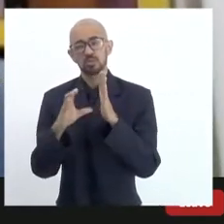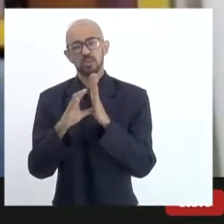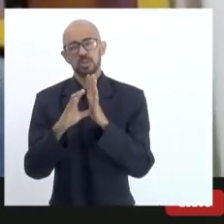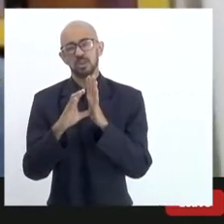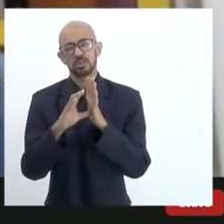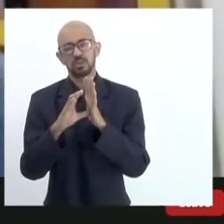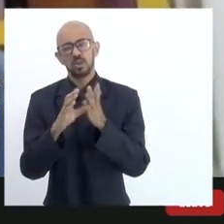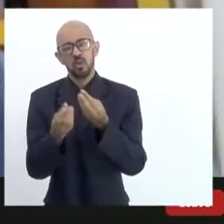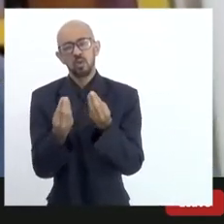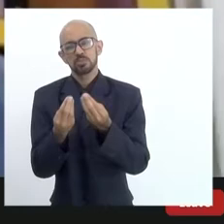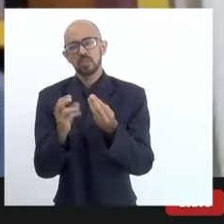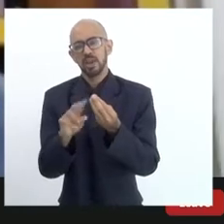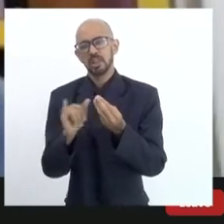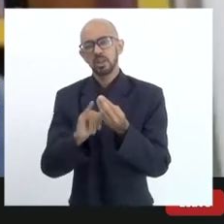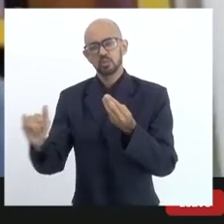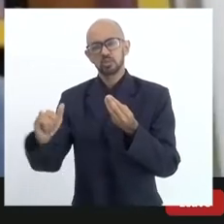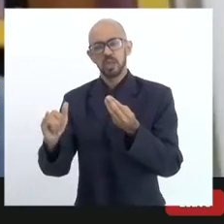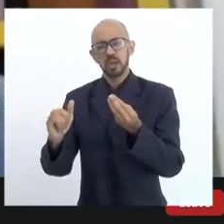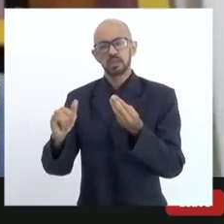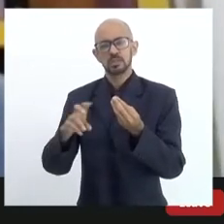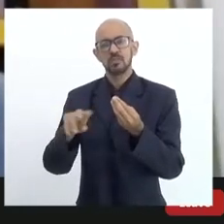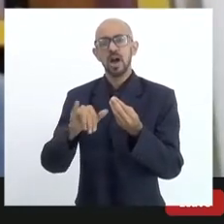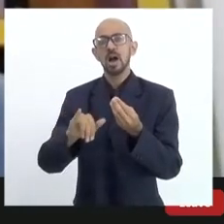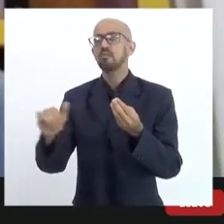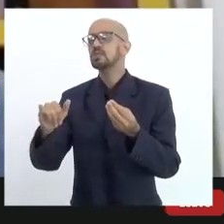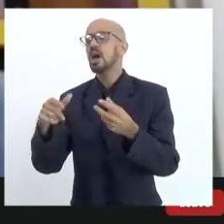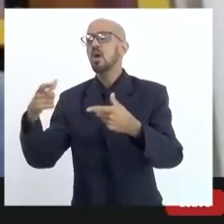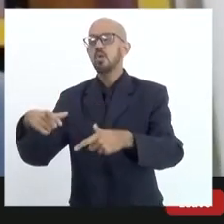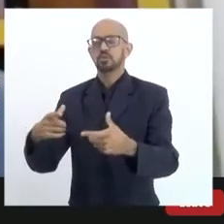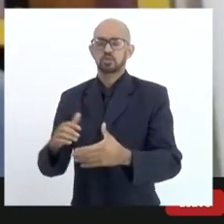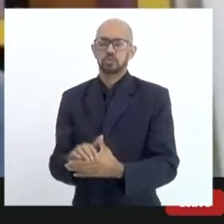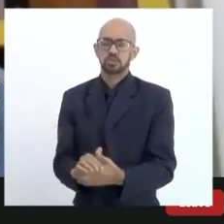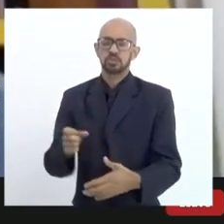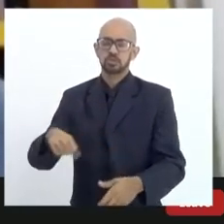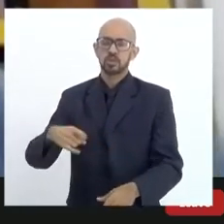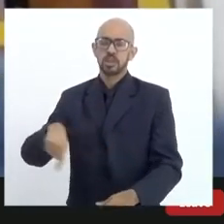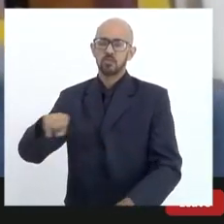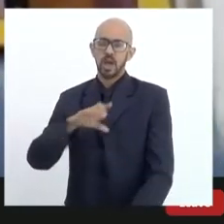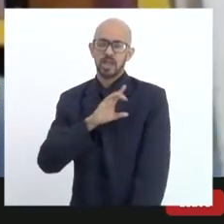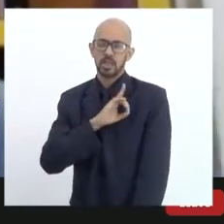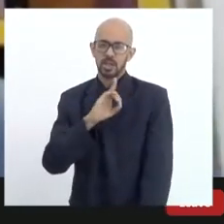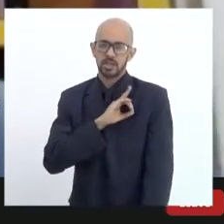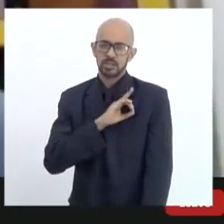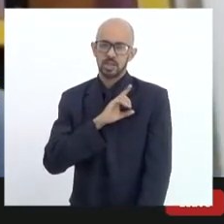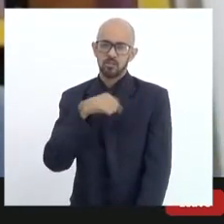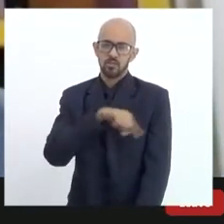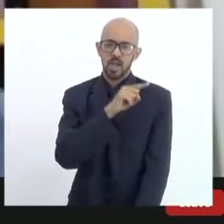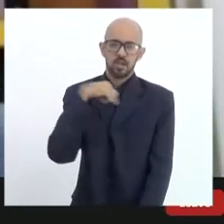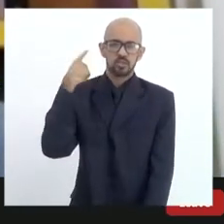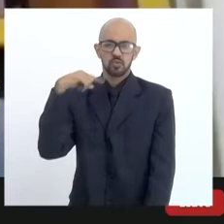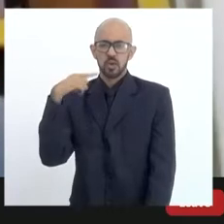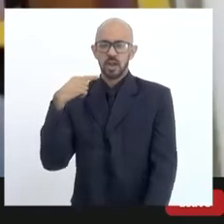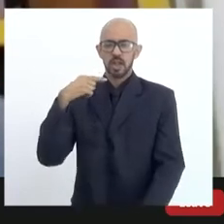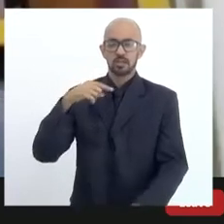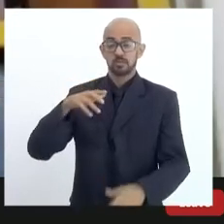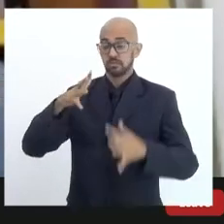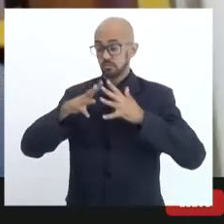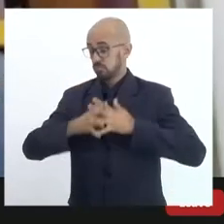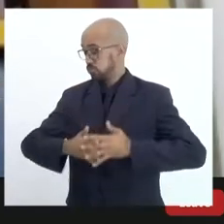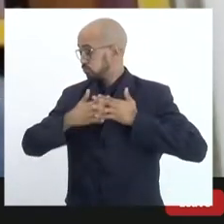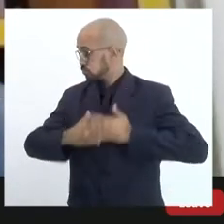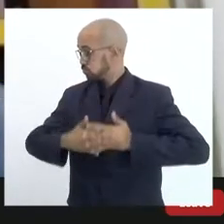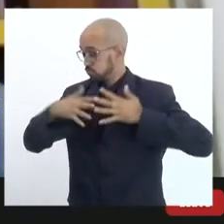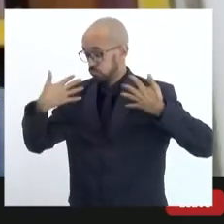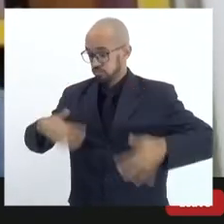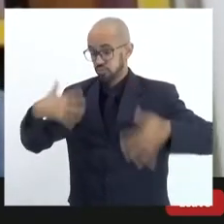você vai denunciar? Você vai para onde? Se você vai na delegacia, registra, daqui a pouco o advogado vai lá, e quem é que está formado, você